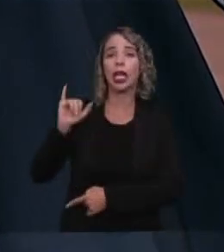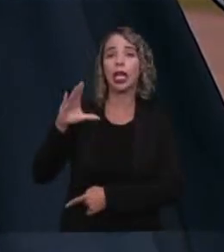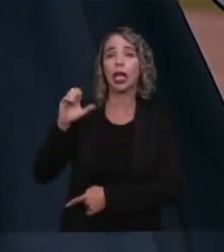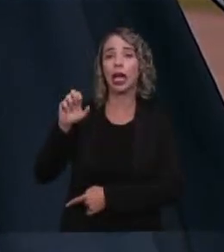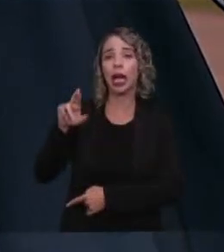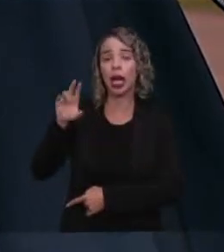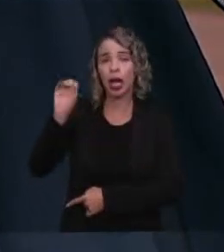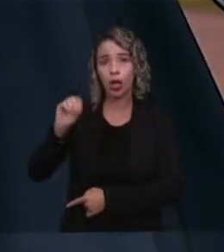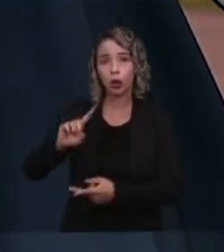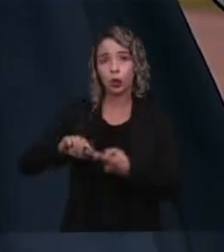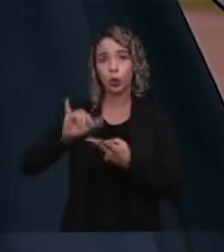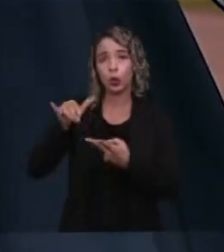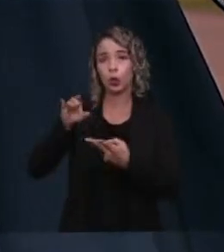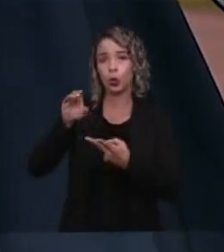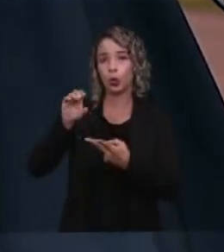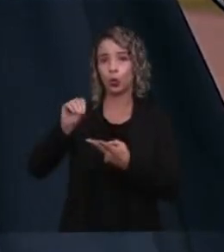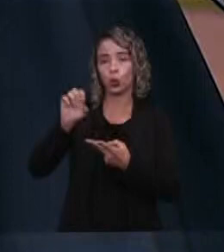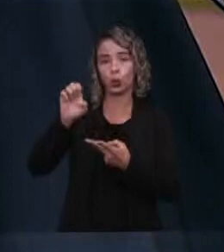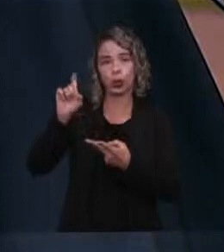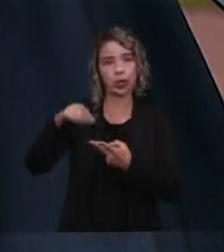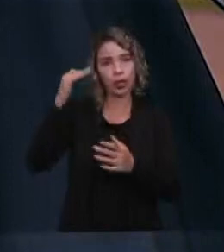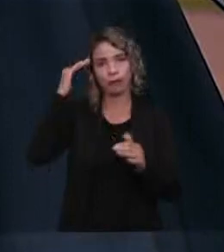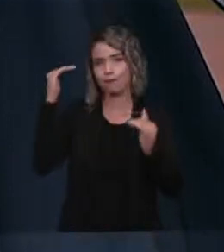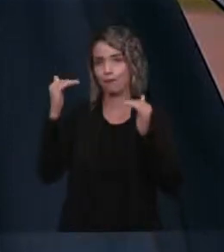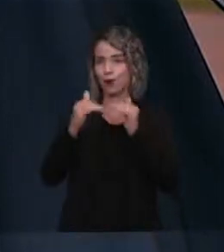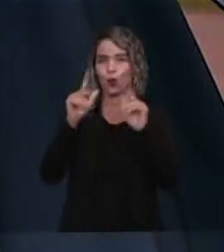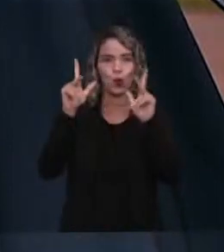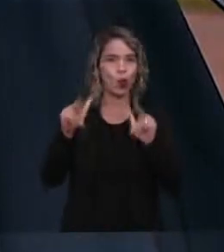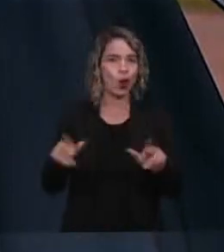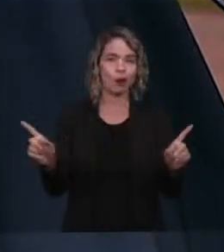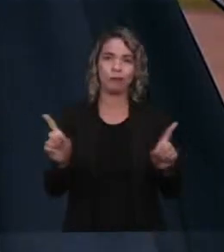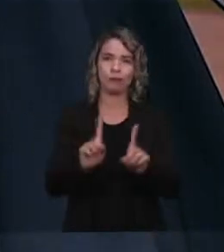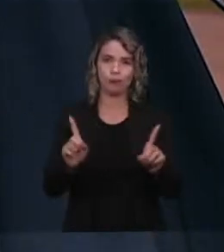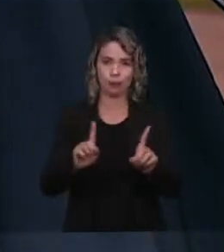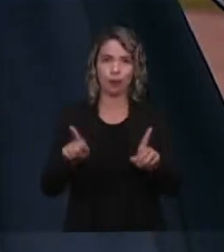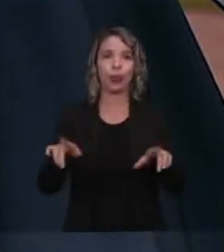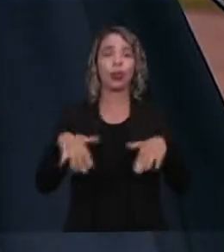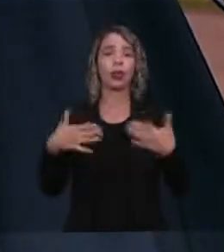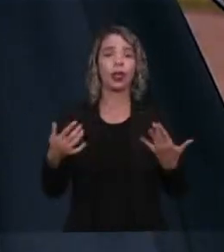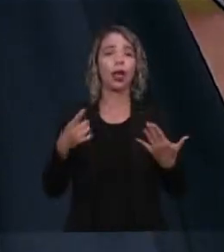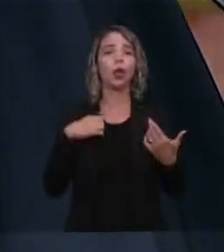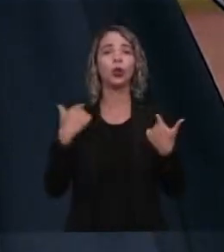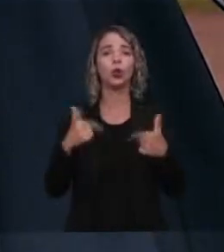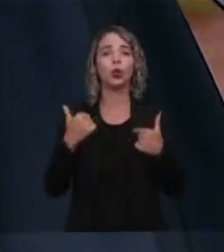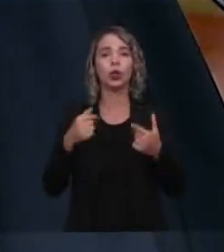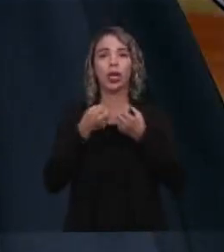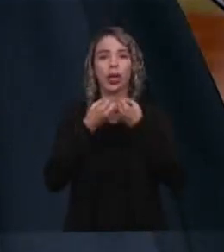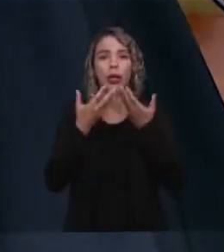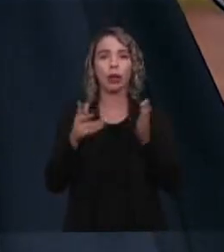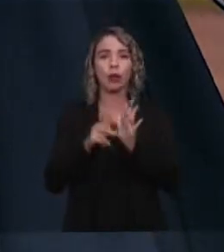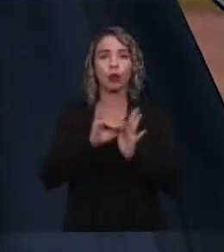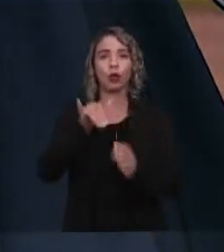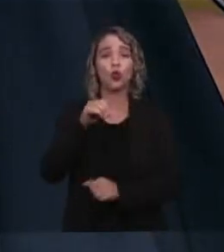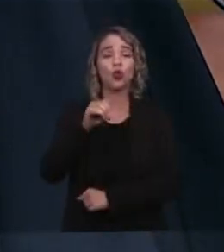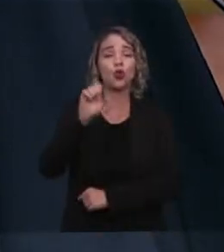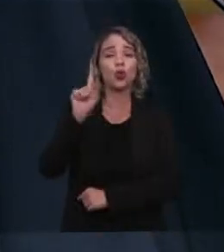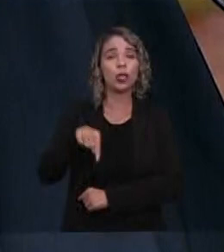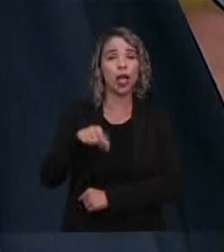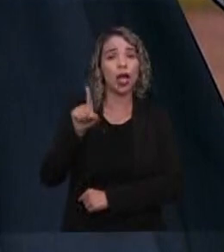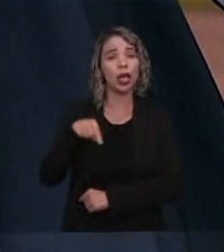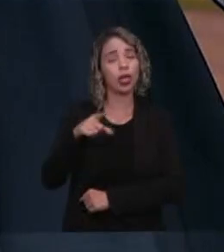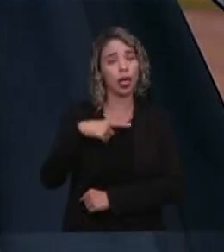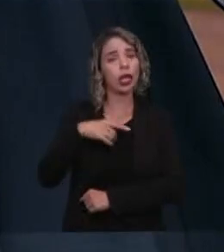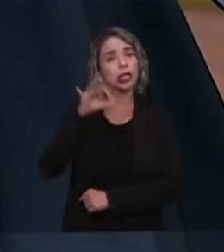harmonizam, porém, com os demais depoimentos acima referidos, nem especificamente com o depoimento prestado por José Zonis, que